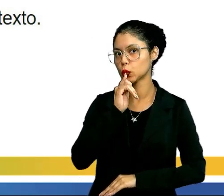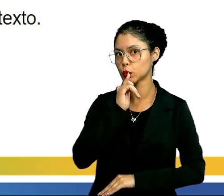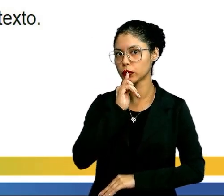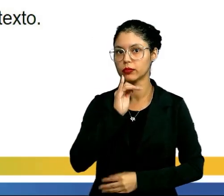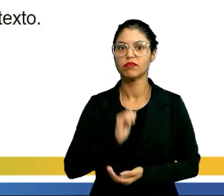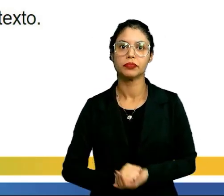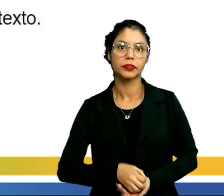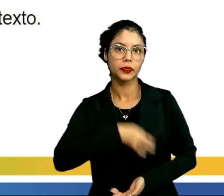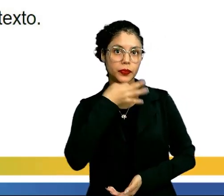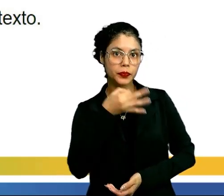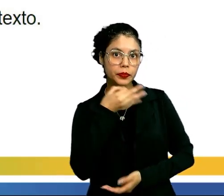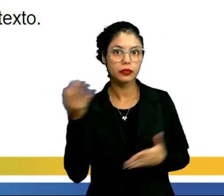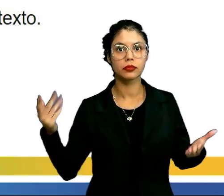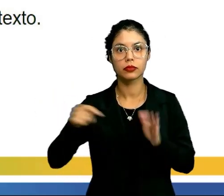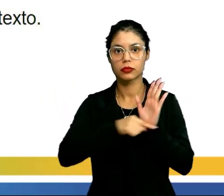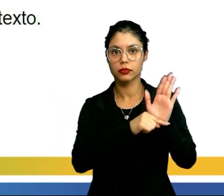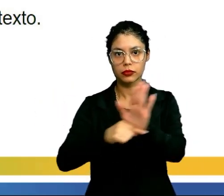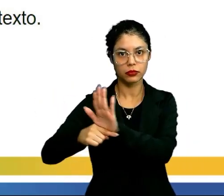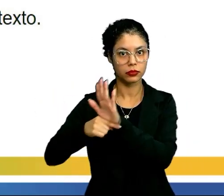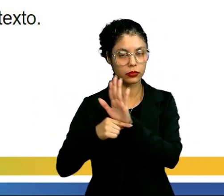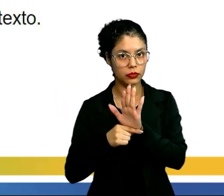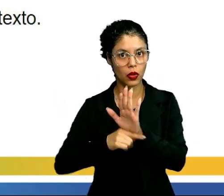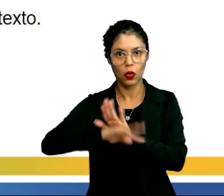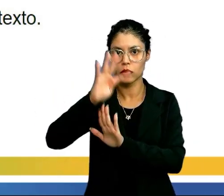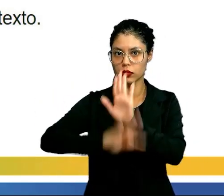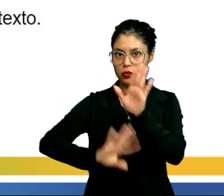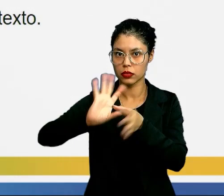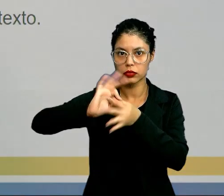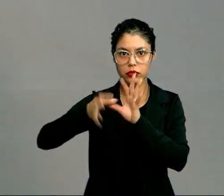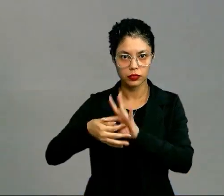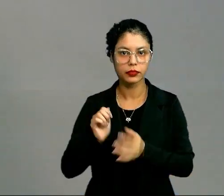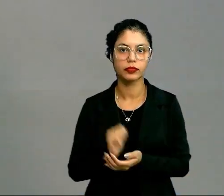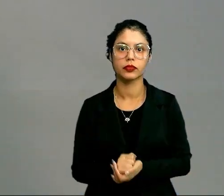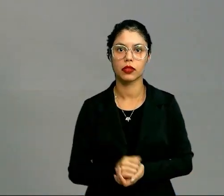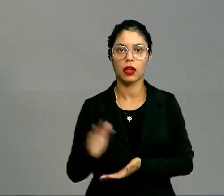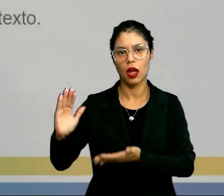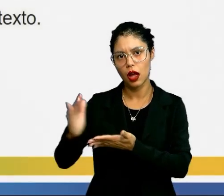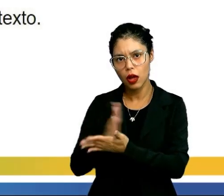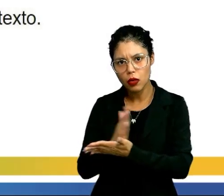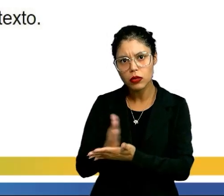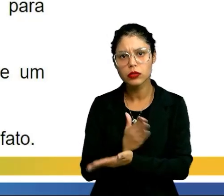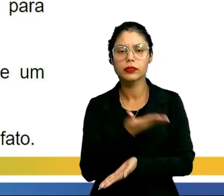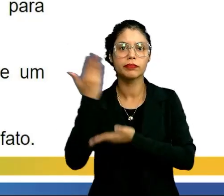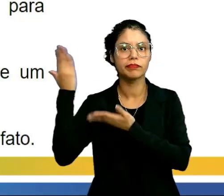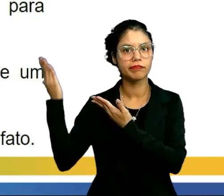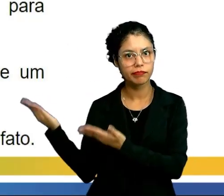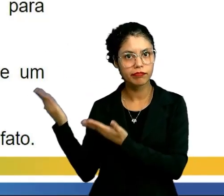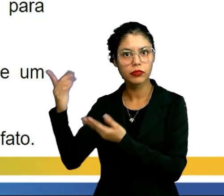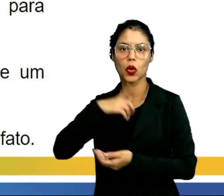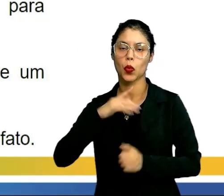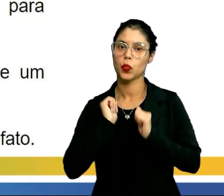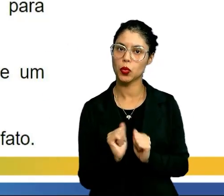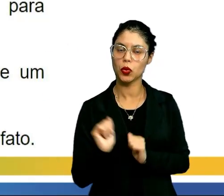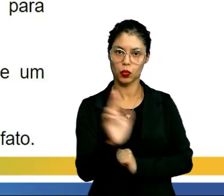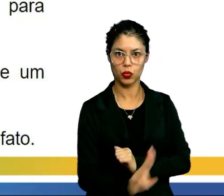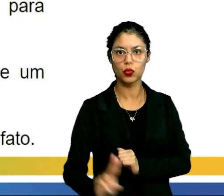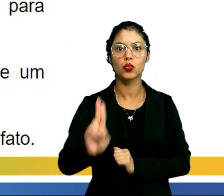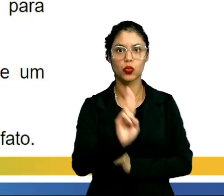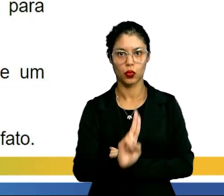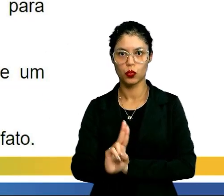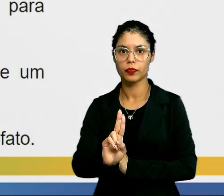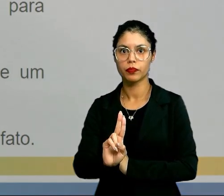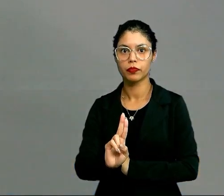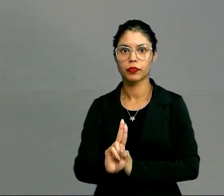exemplo, argumentos que são apresentados contextualizados. E aí nós temos alguns argumentos, gente, que nós podemos